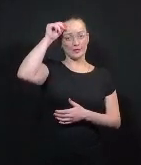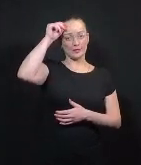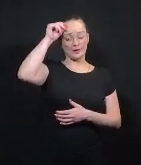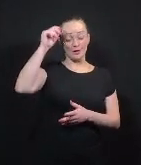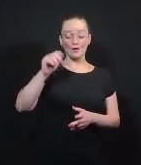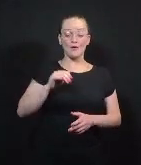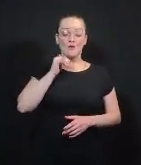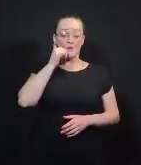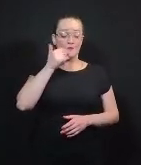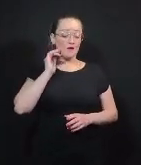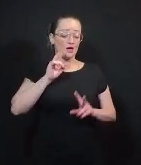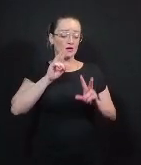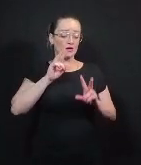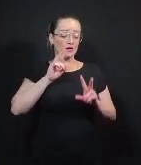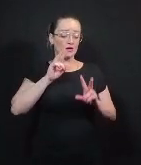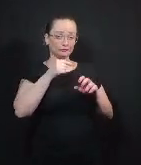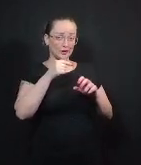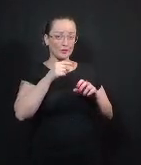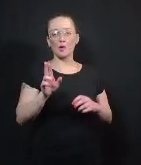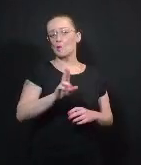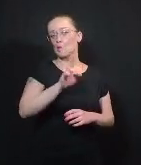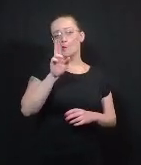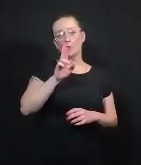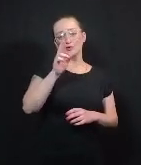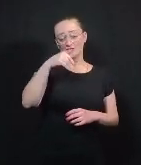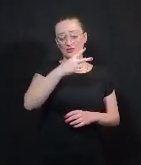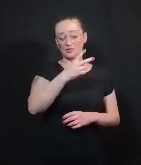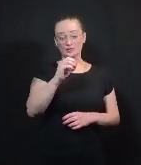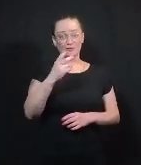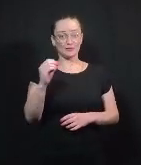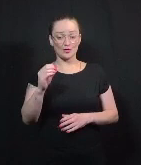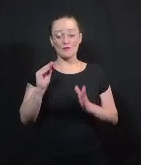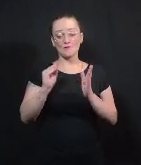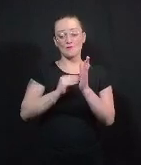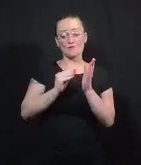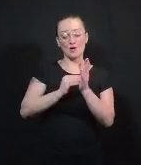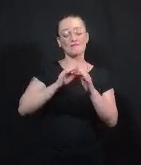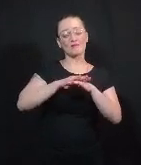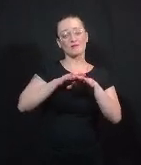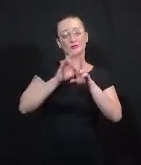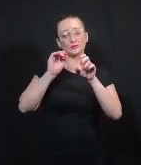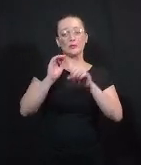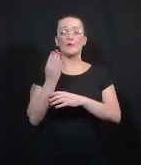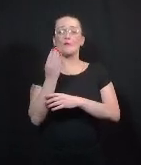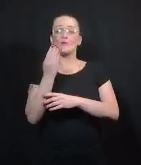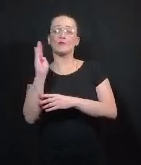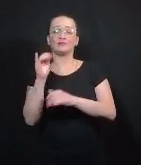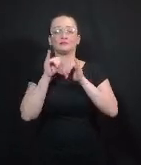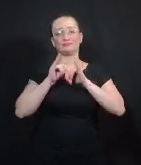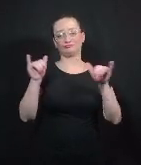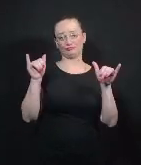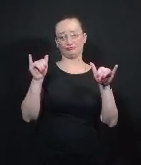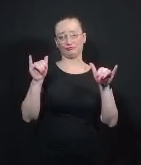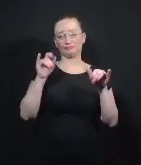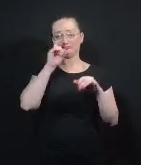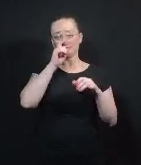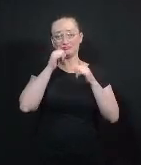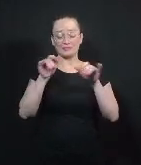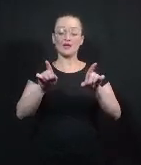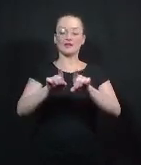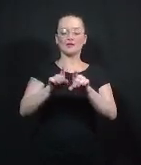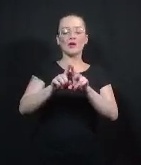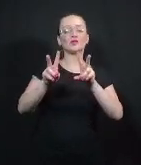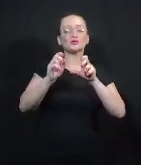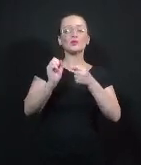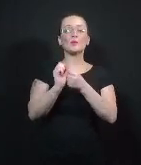tema numa eleição que acontece em 2020 sem falar sobre fake news e também sem falar um pouco sobre pandemia, como